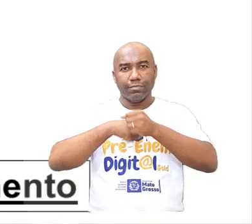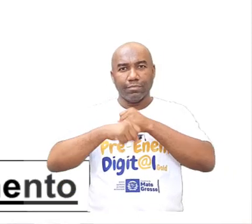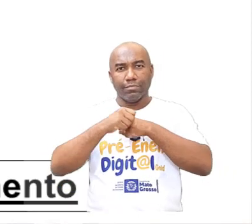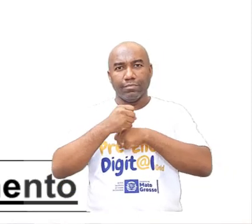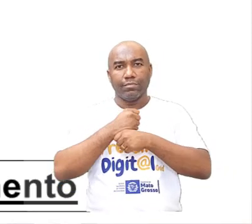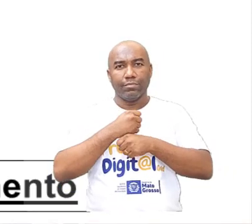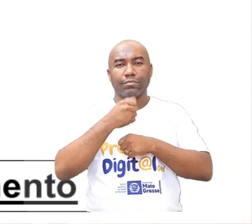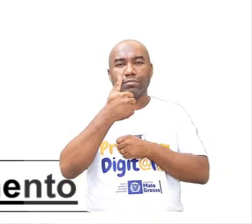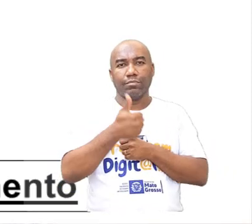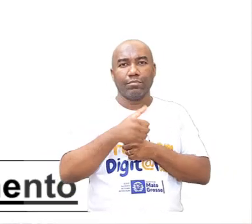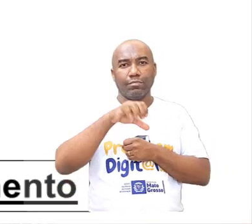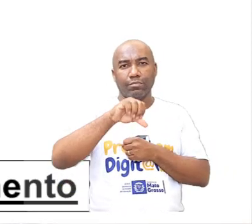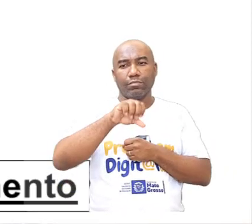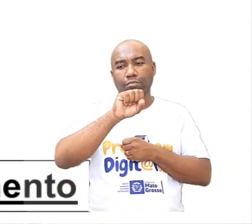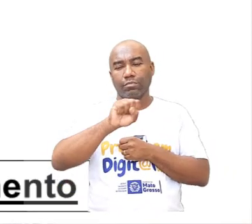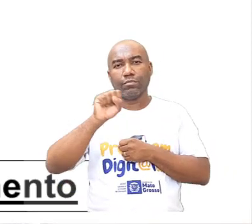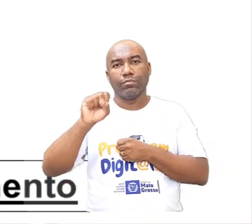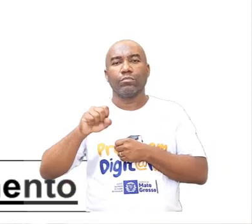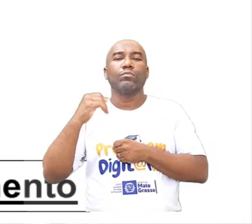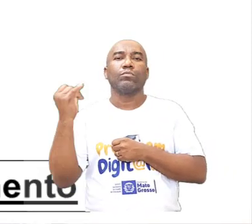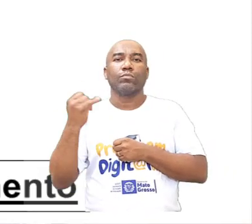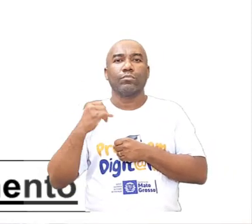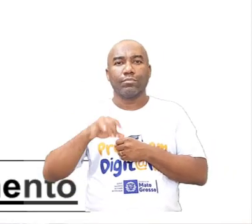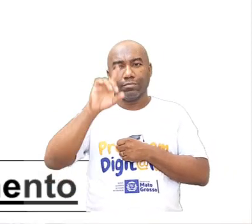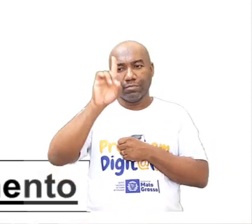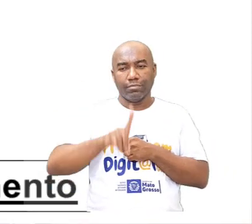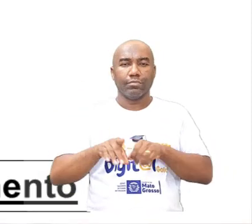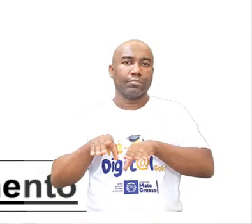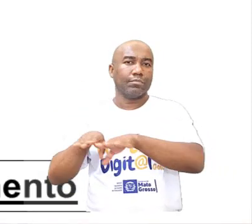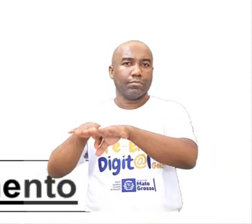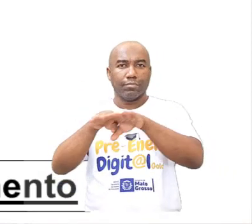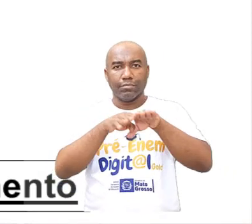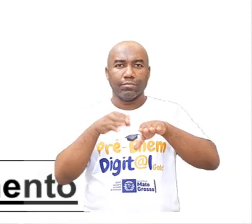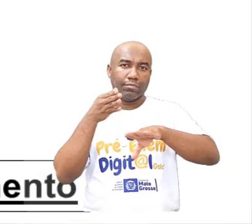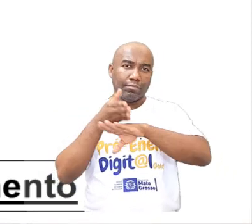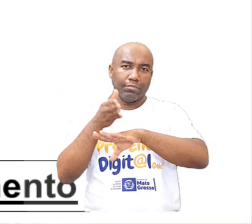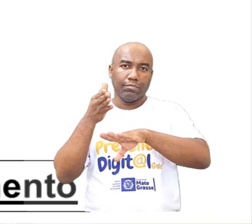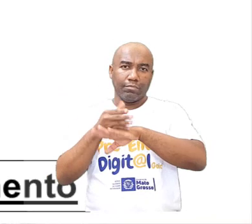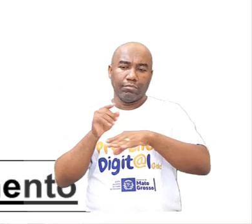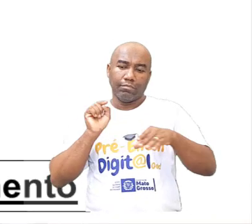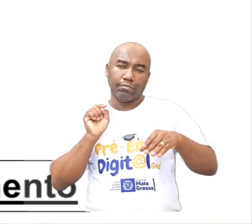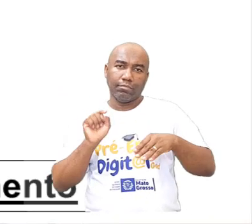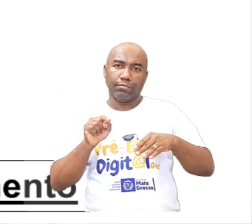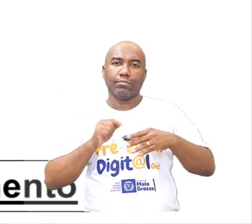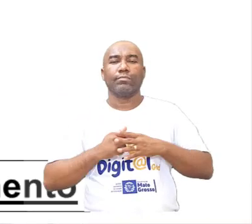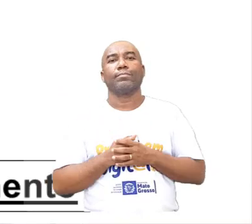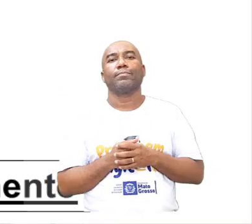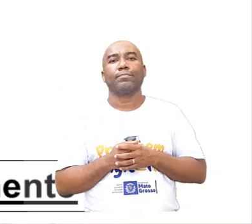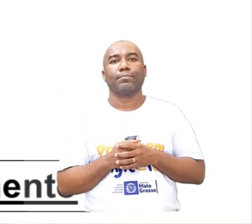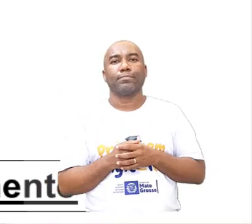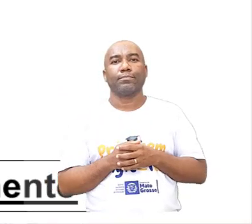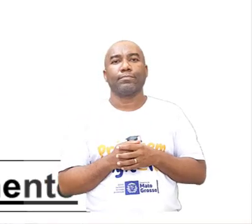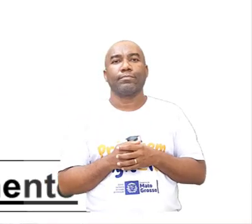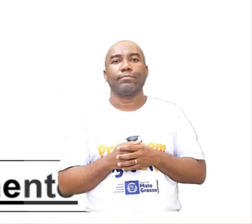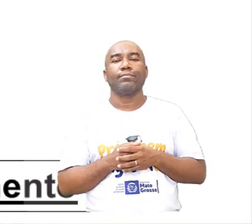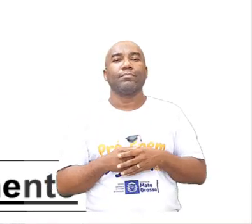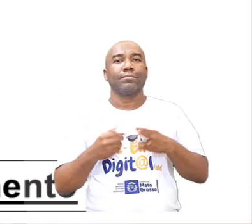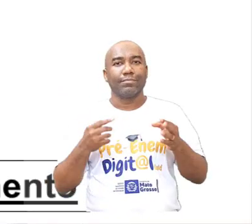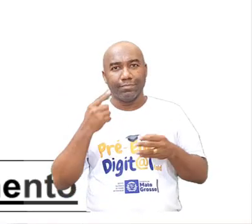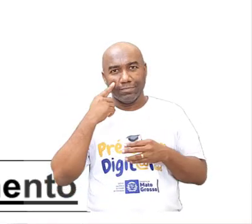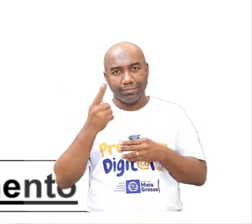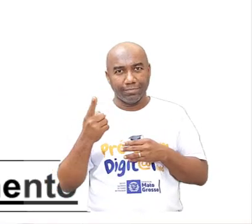de 1988, melhorando a democratização desse acesso. Ponto.